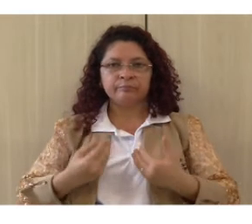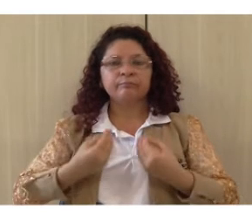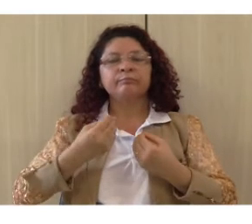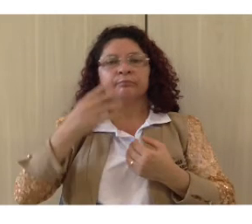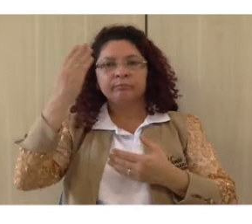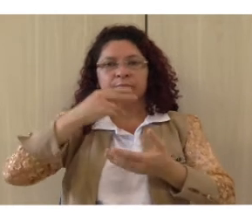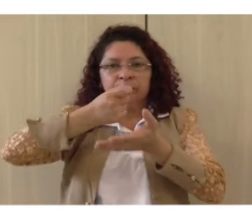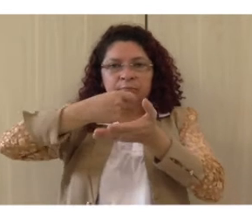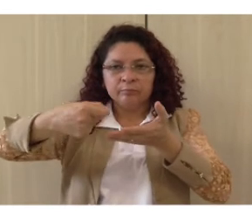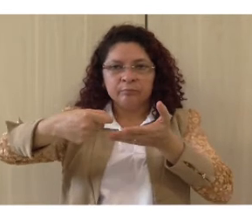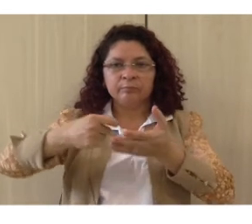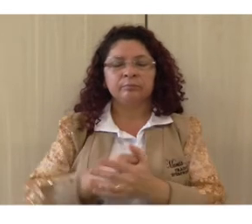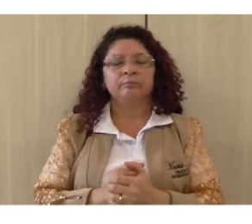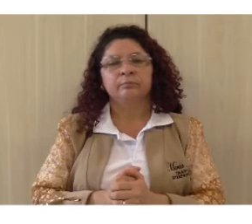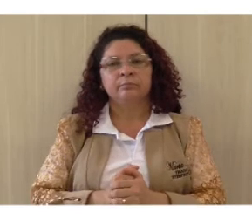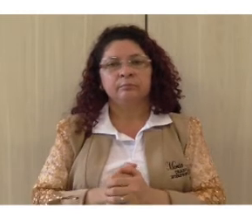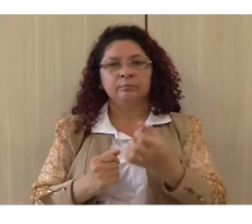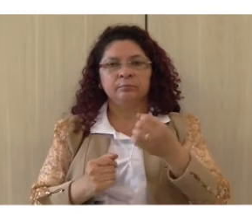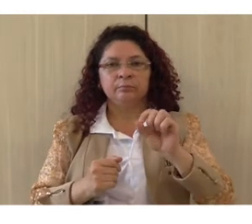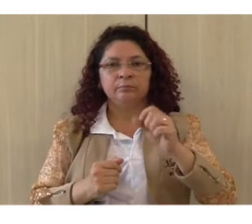sua assinatura. Item